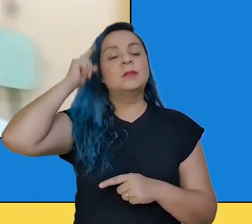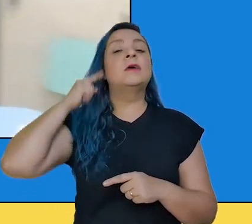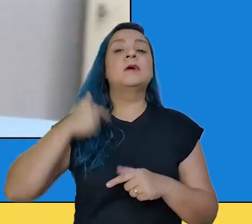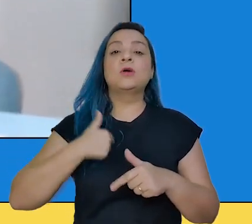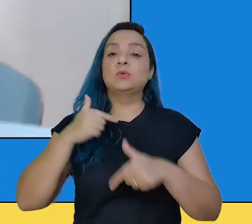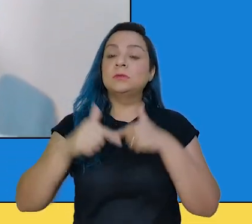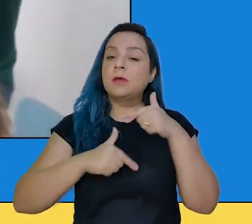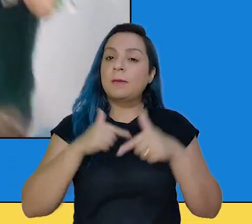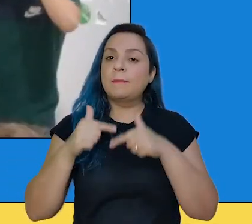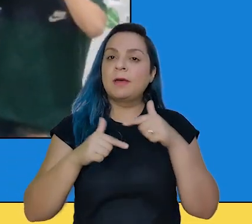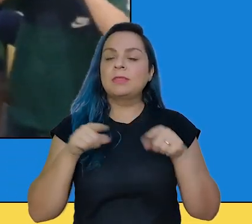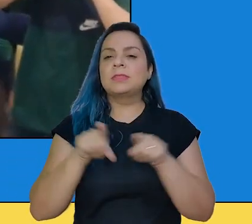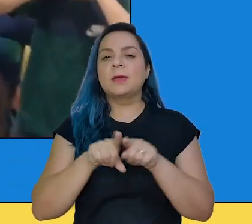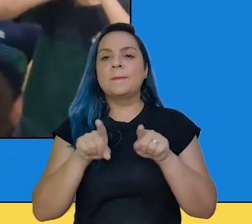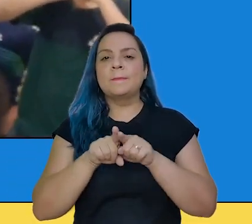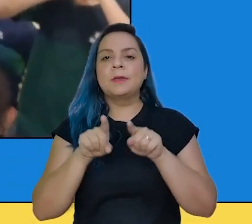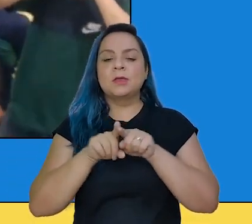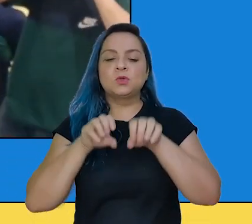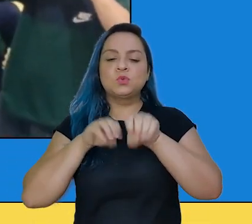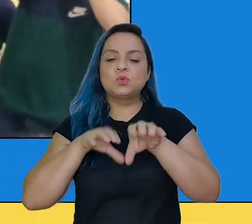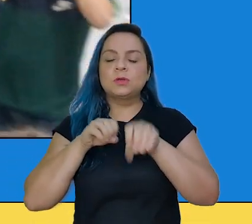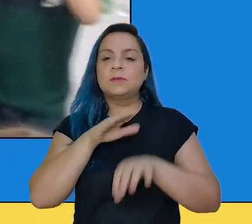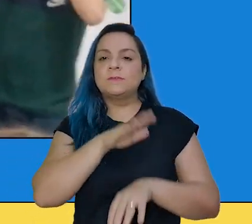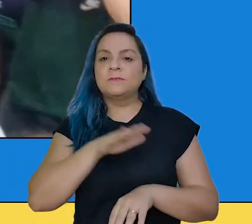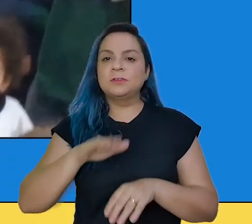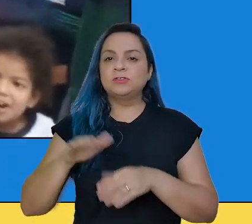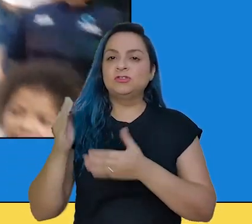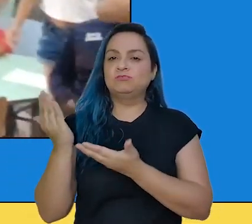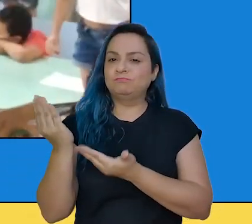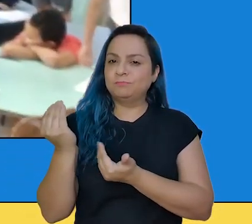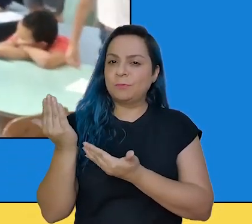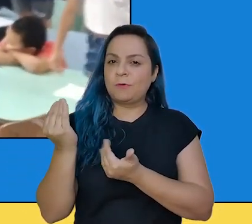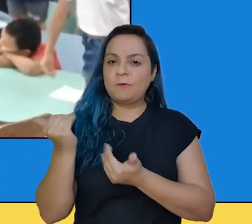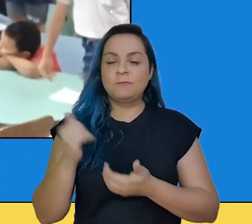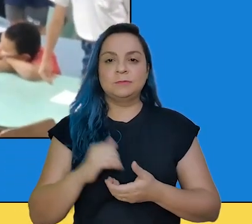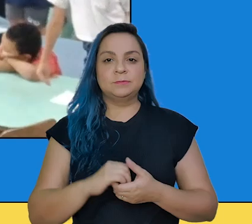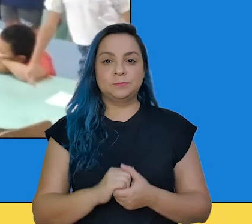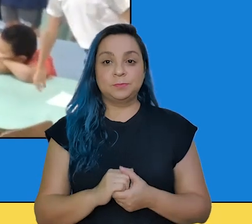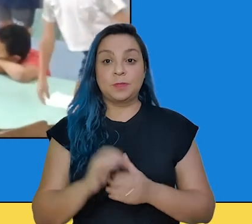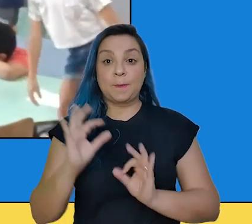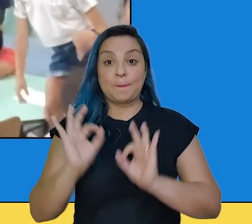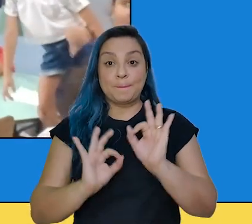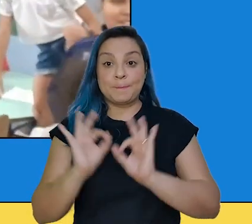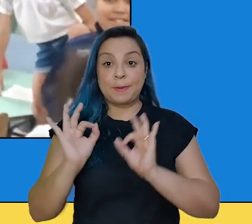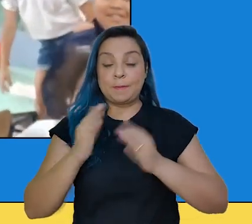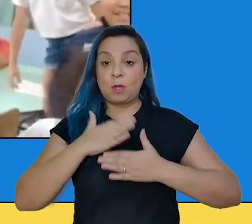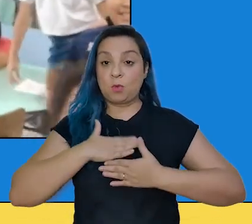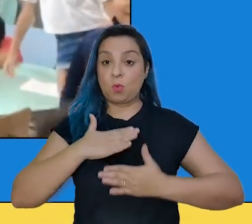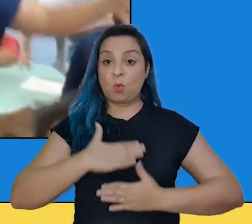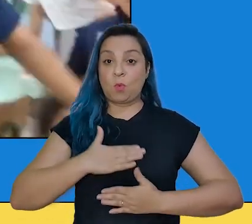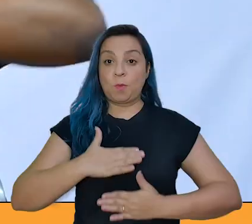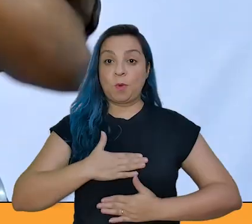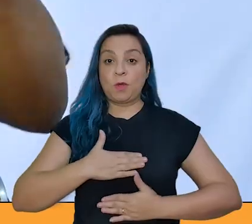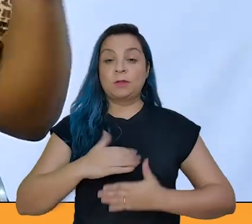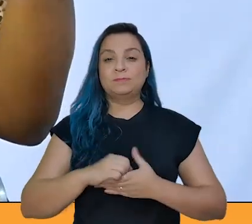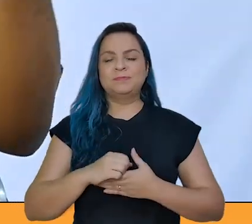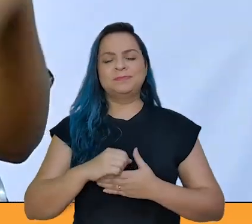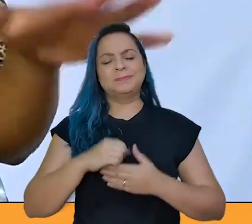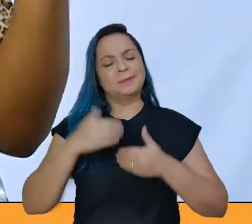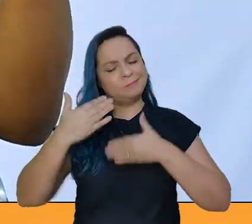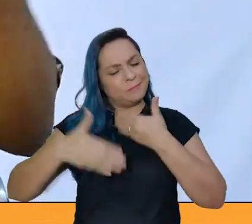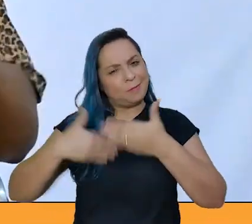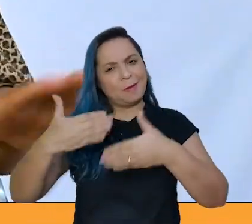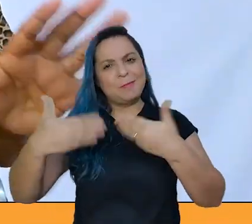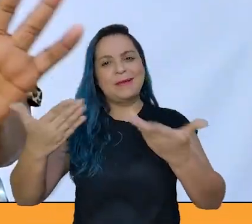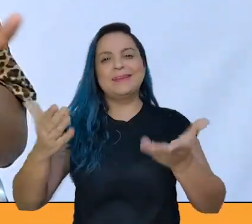aula. Trabalho com educação infantil e infanto-juvenil, preparação corporal. E por aí